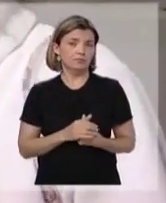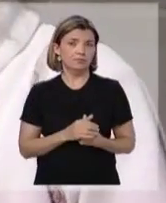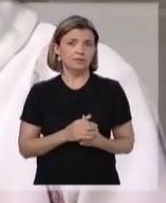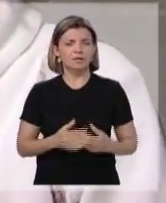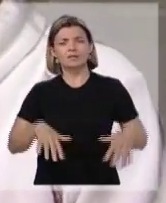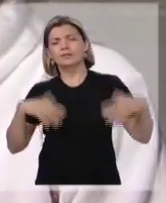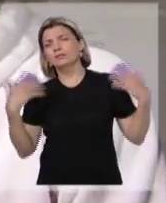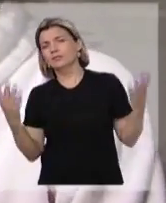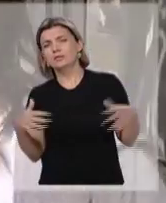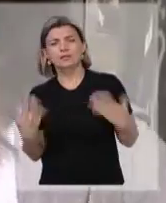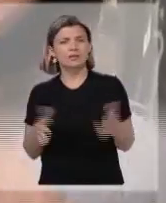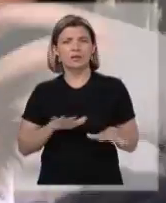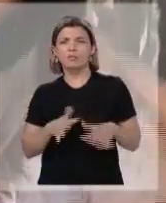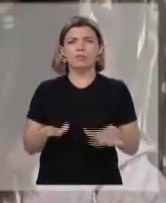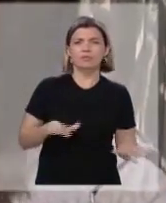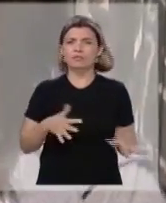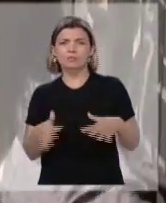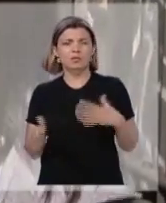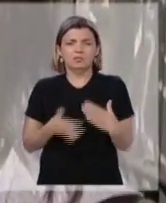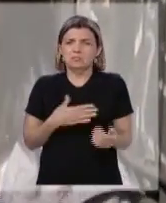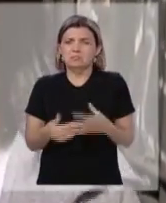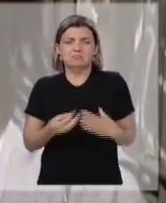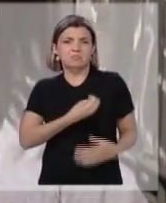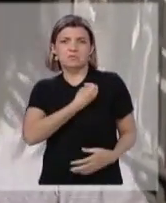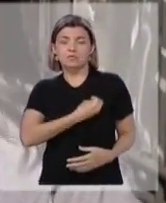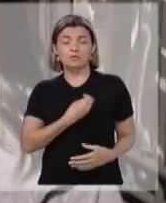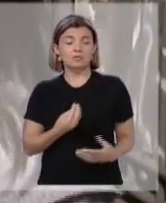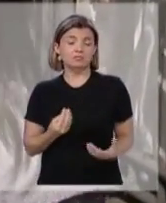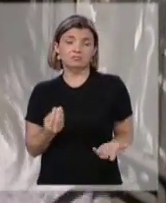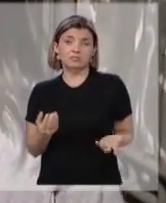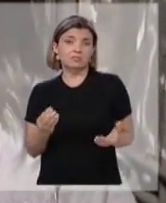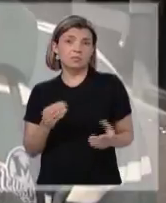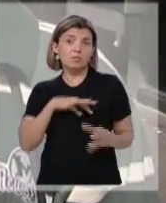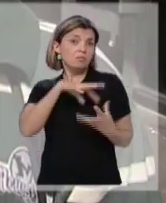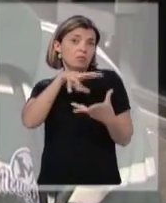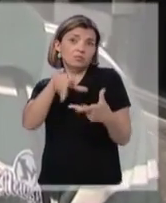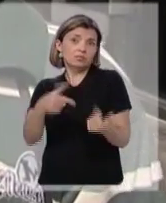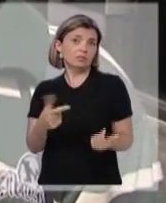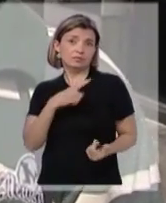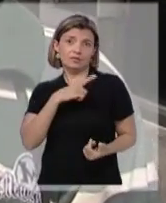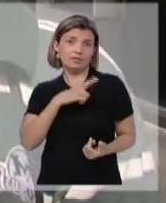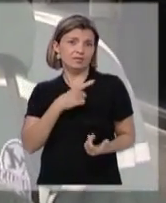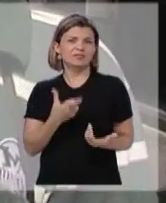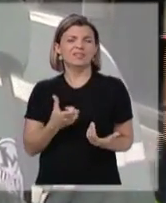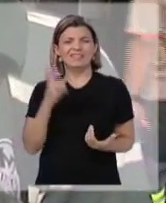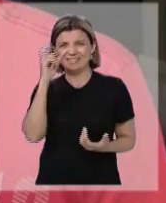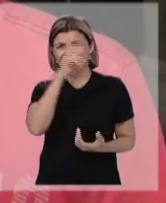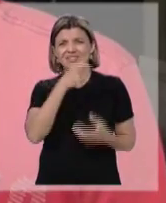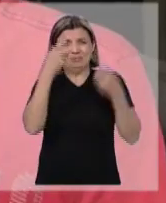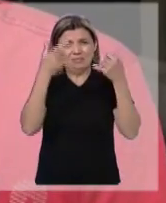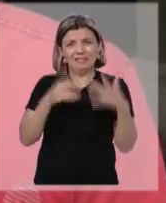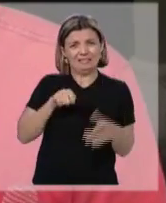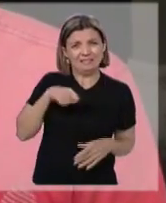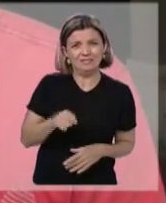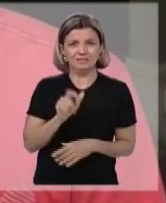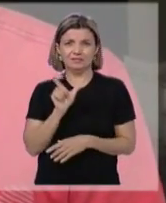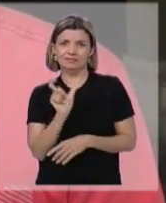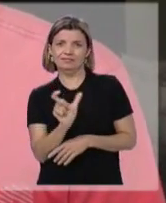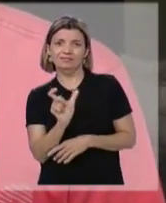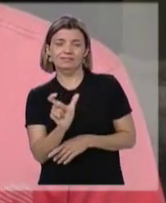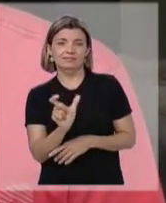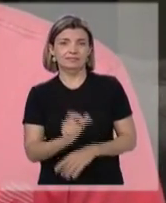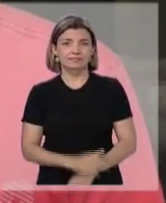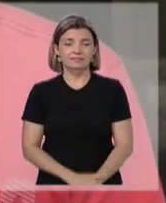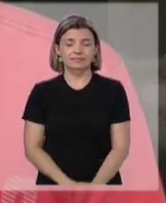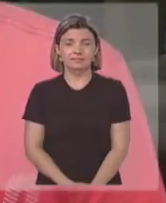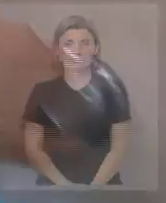também, a comida, né? Energia de tudo que movimenta e vive. Para mim, energia é o que gira o mundo. É um conceito complexo,